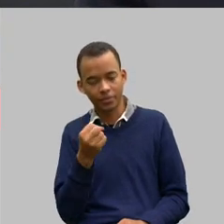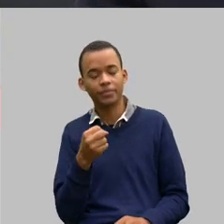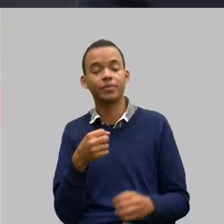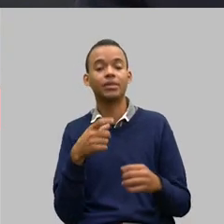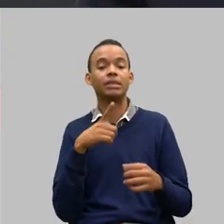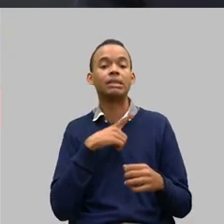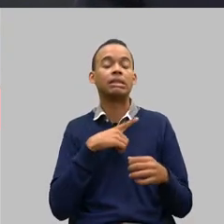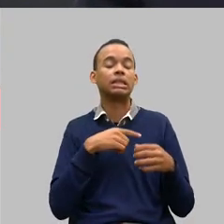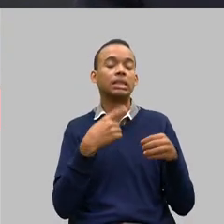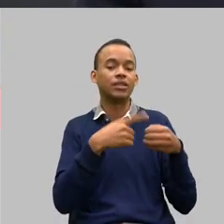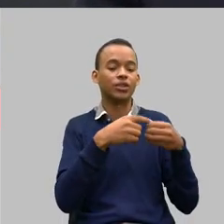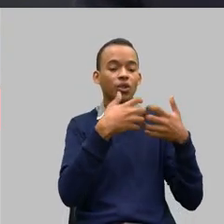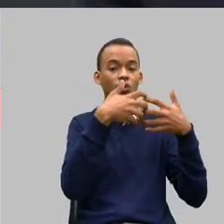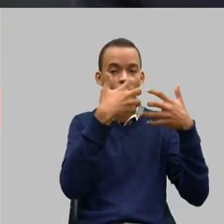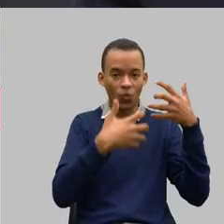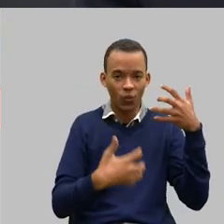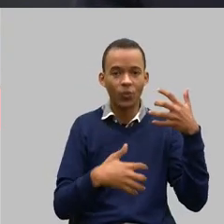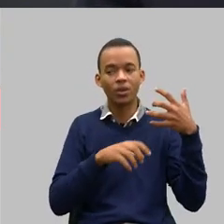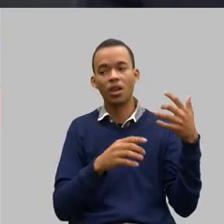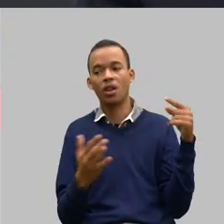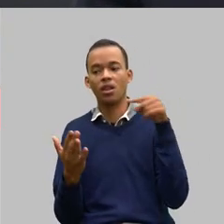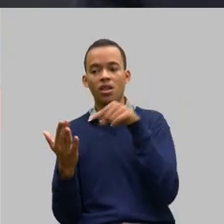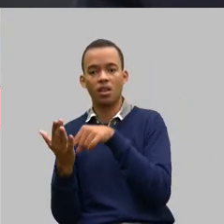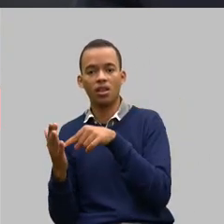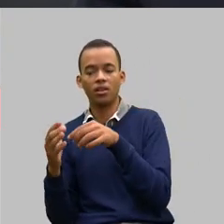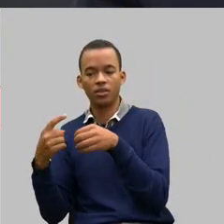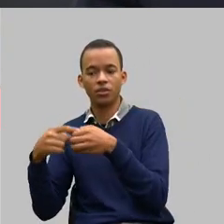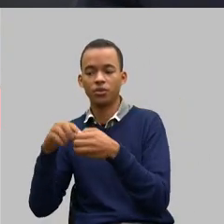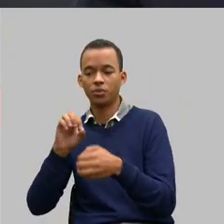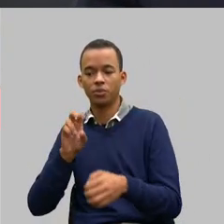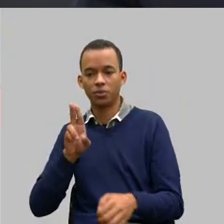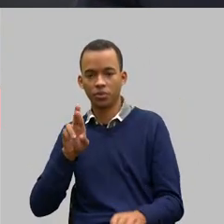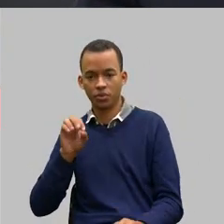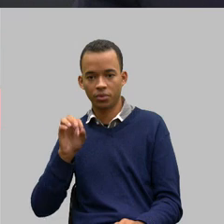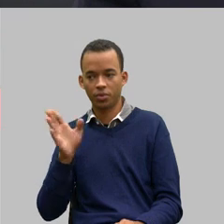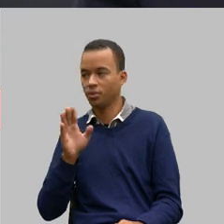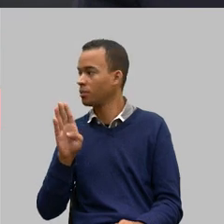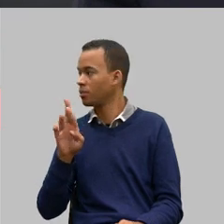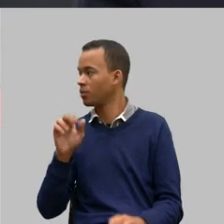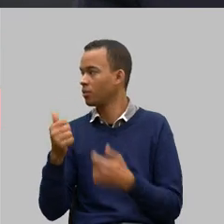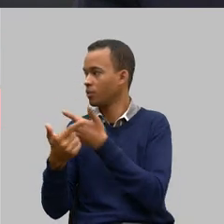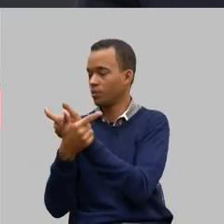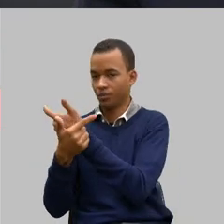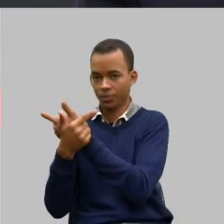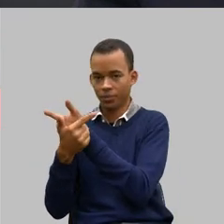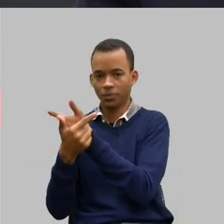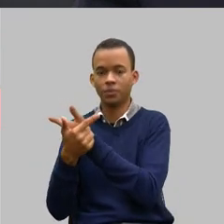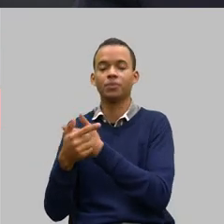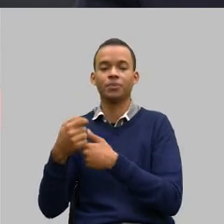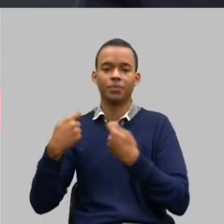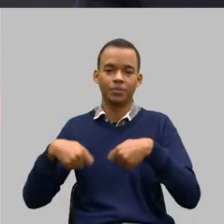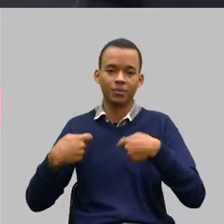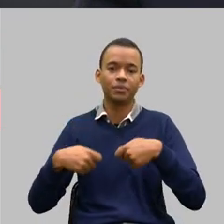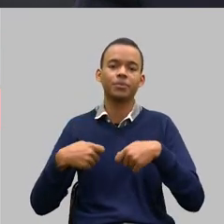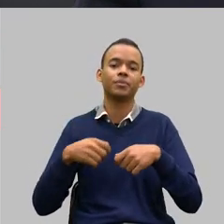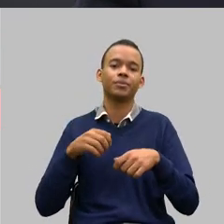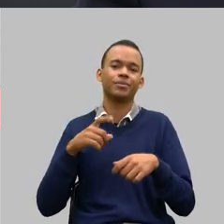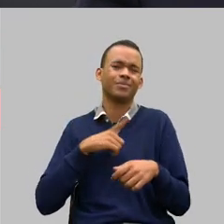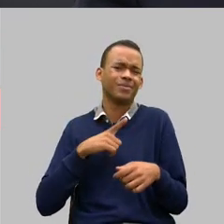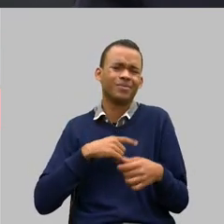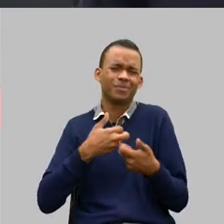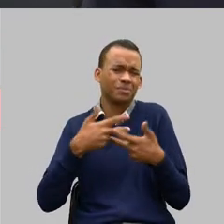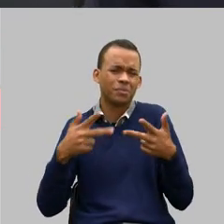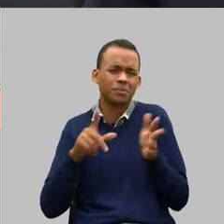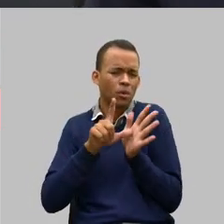branco ela é muito importante eh era uma Estrada Vicinal há tempos atrás que hoje tá sendo extremamente